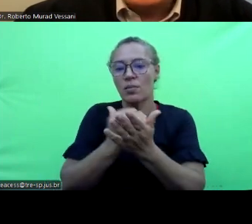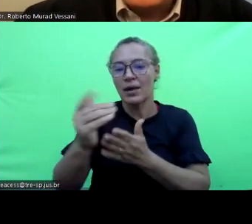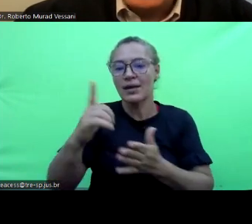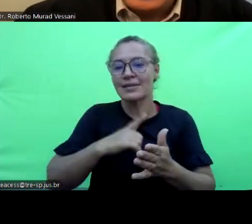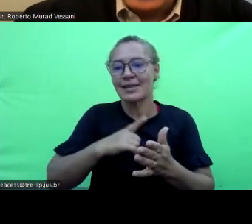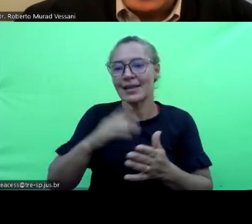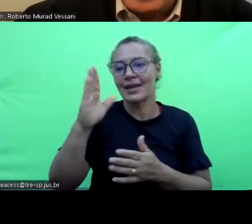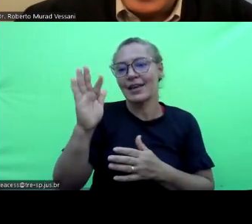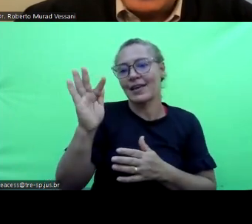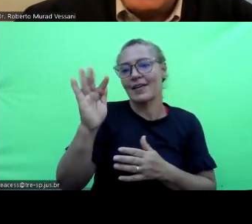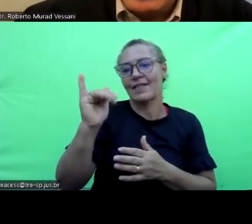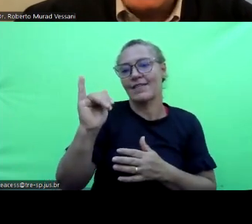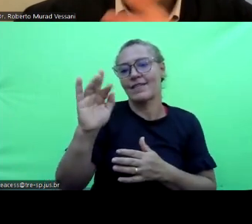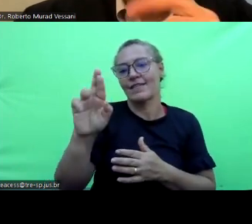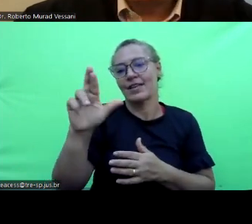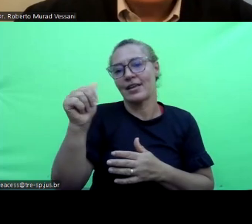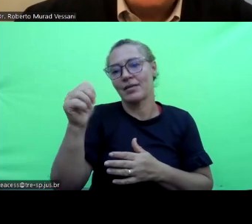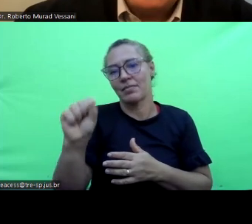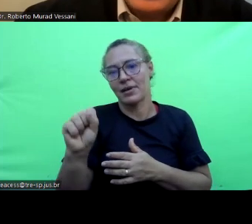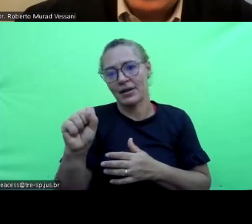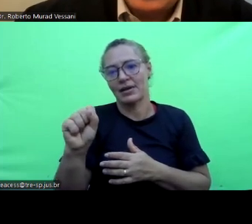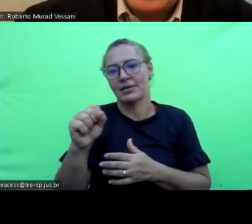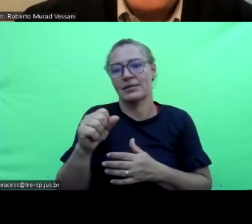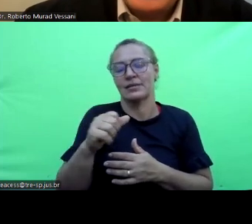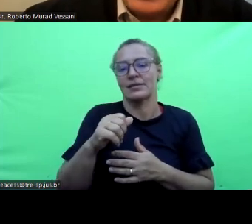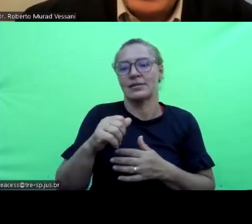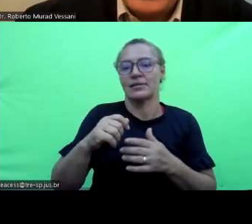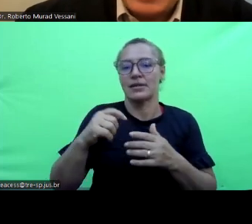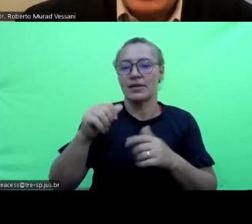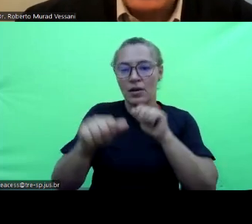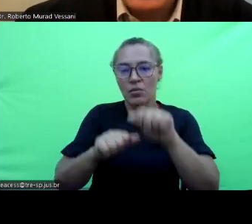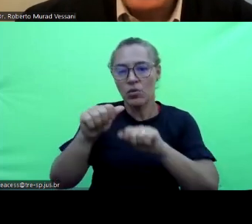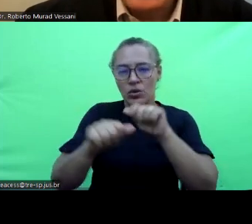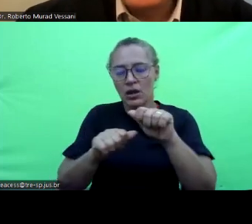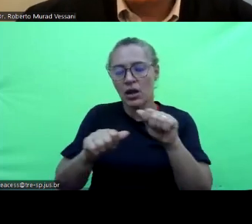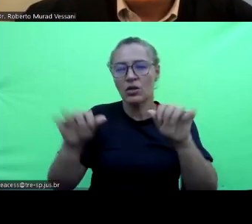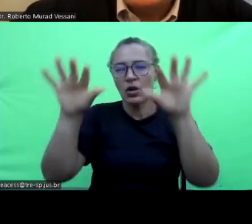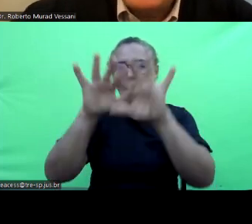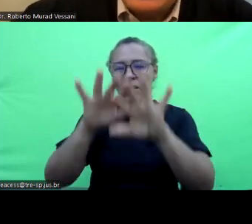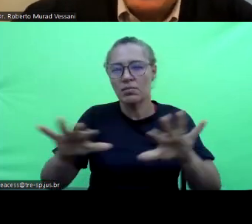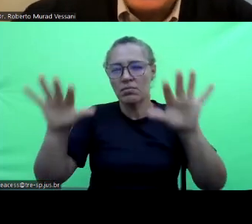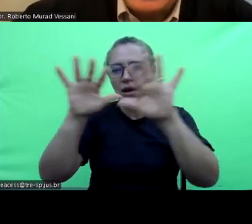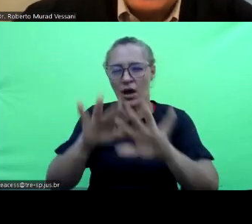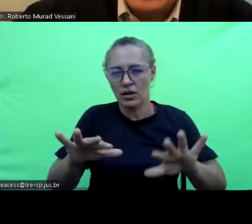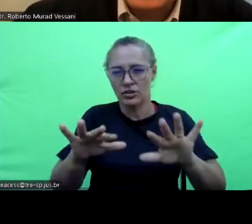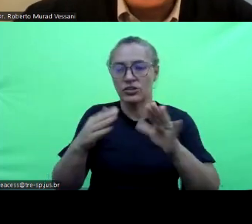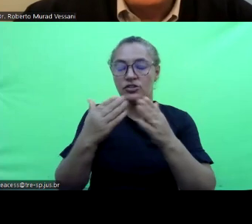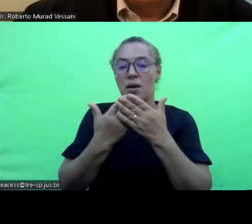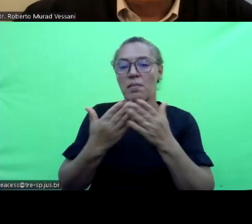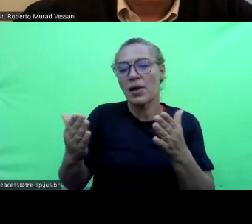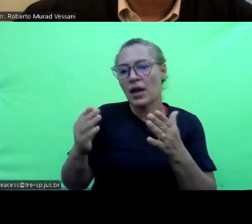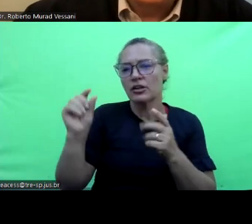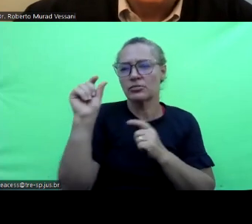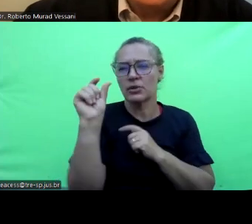E essas alterações com perda de fibras vão causando alterações na imagem que a gente enxerga, a gente vai perdendo pedaços